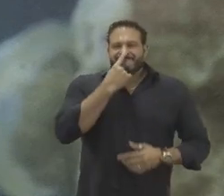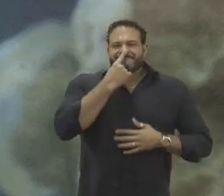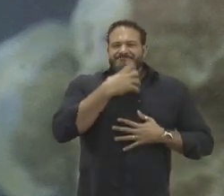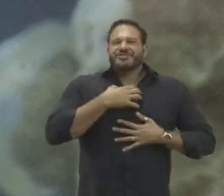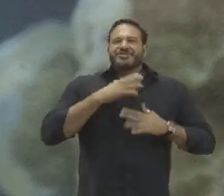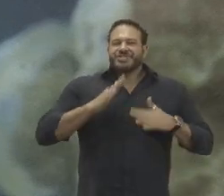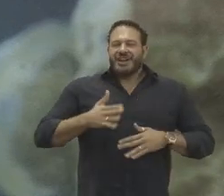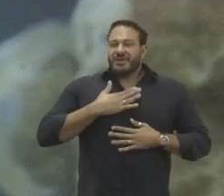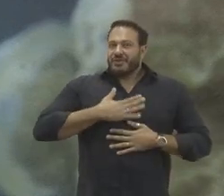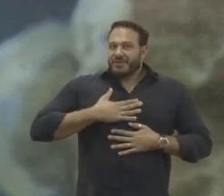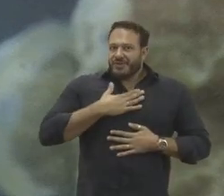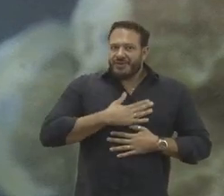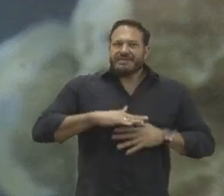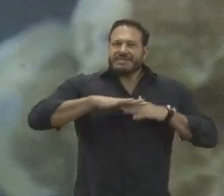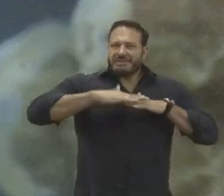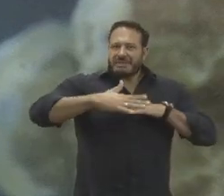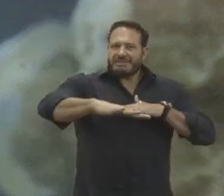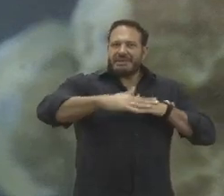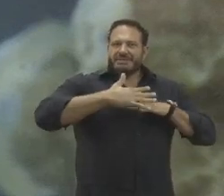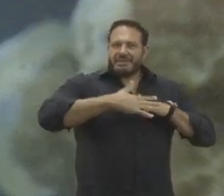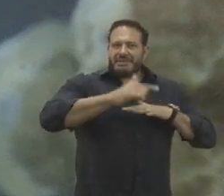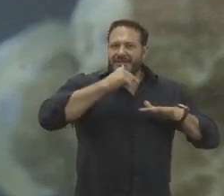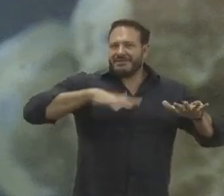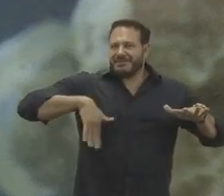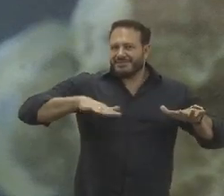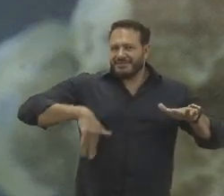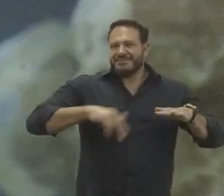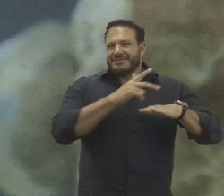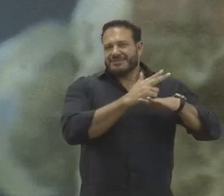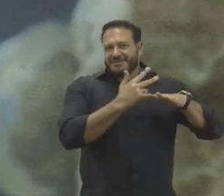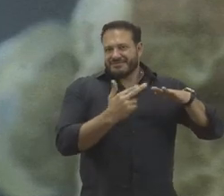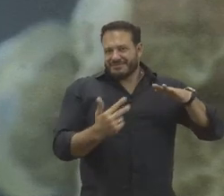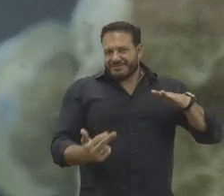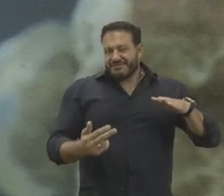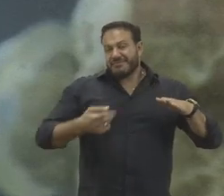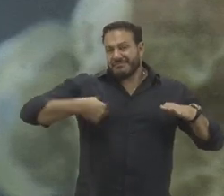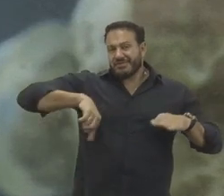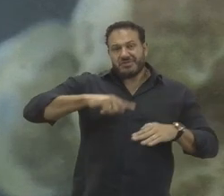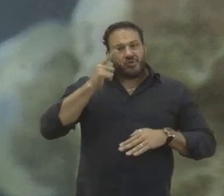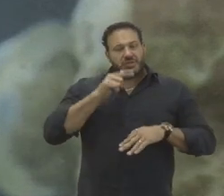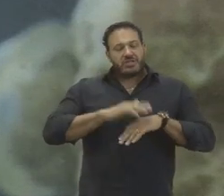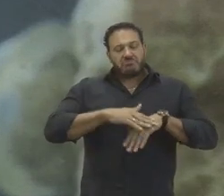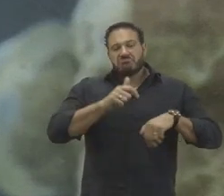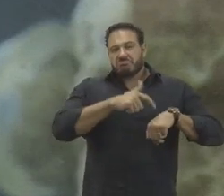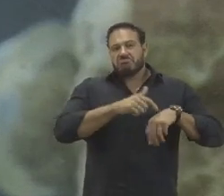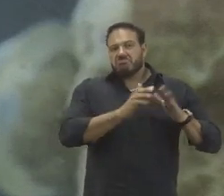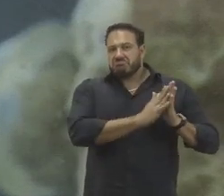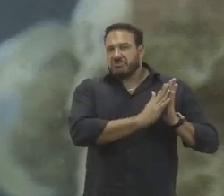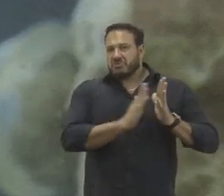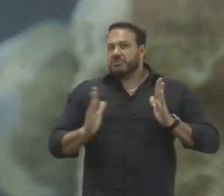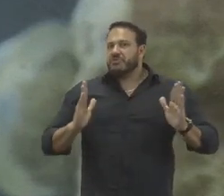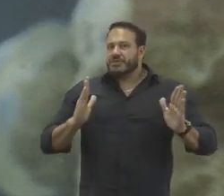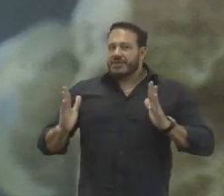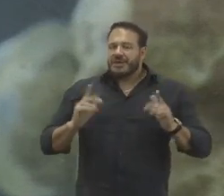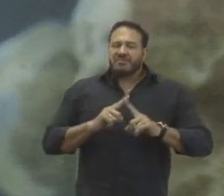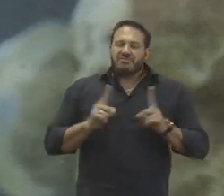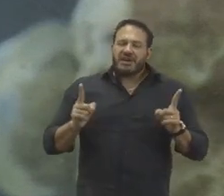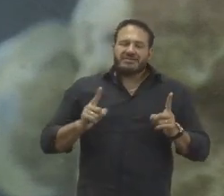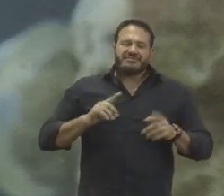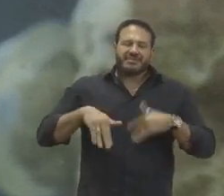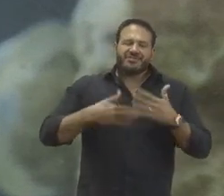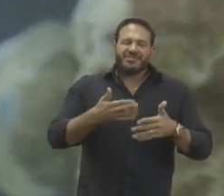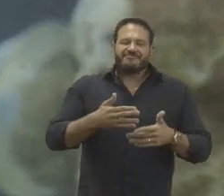outra tem uma presença muito importante e a gente conseguiu fazer durante um bom tempo mas não não se